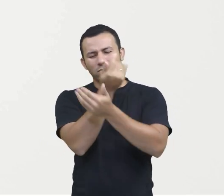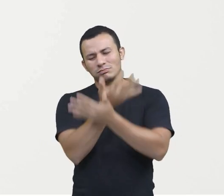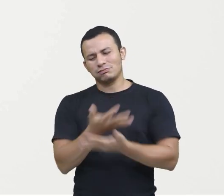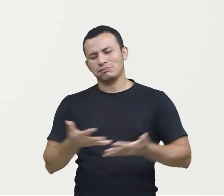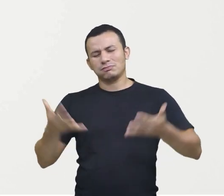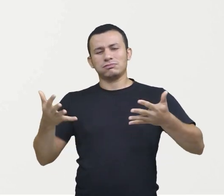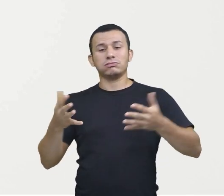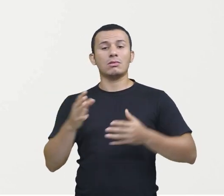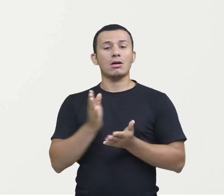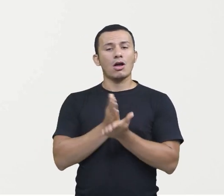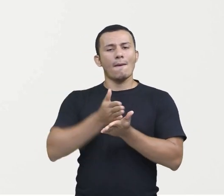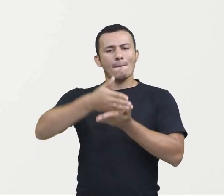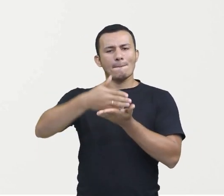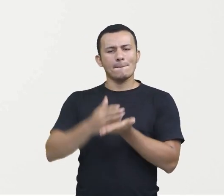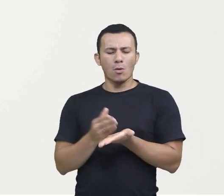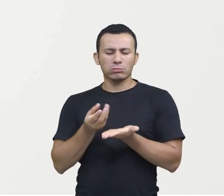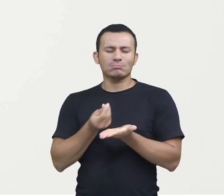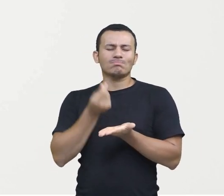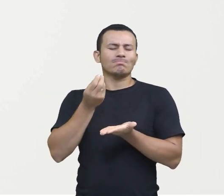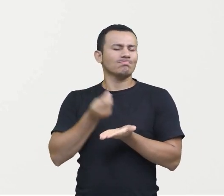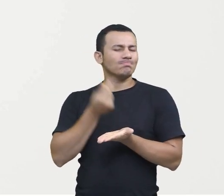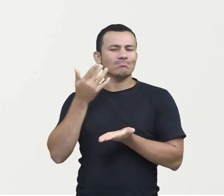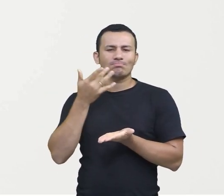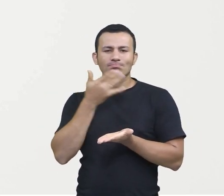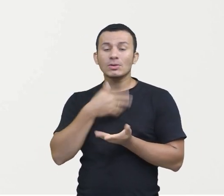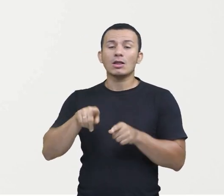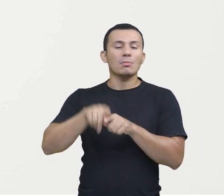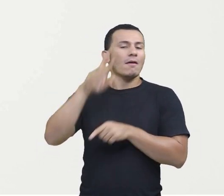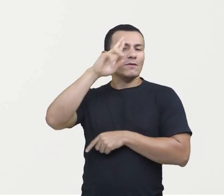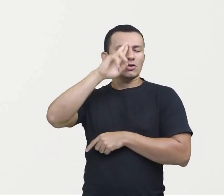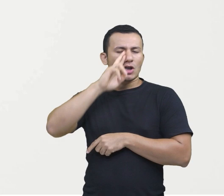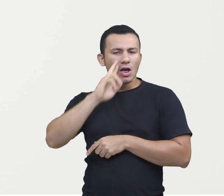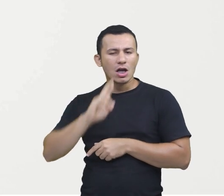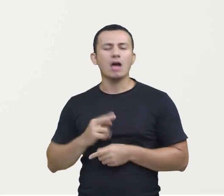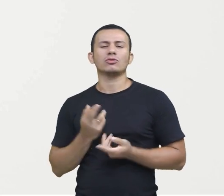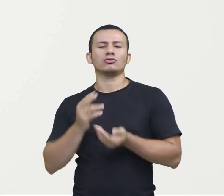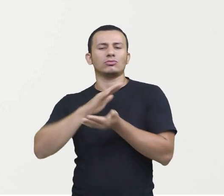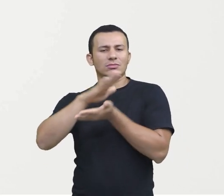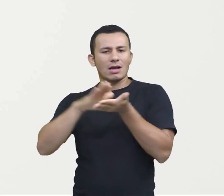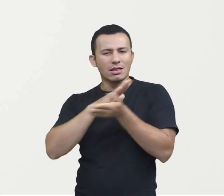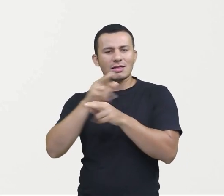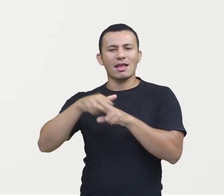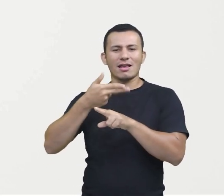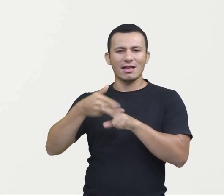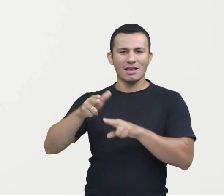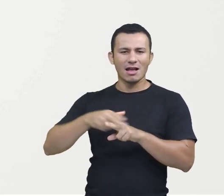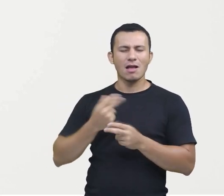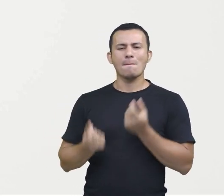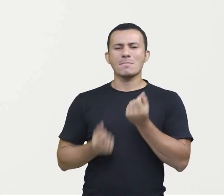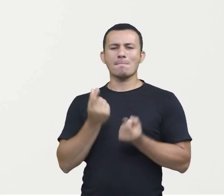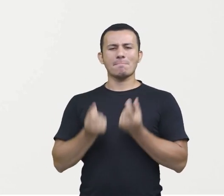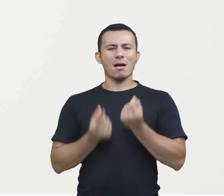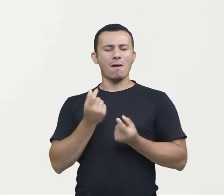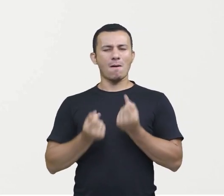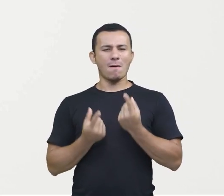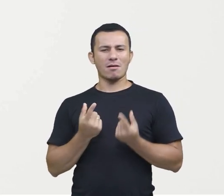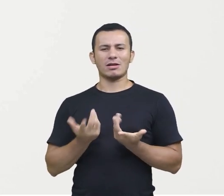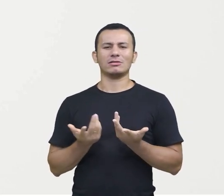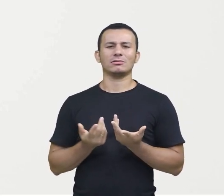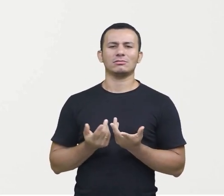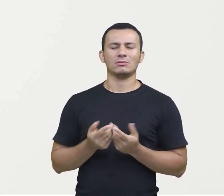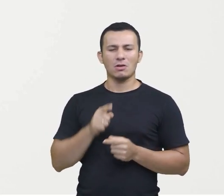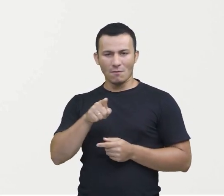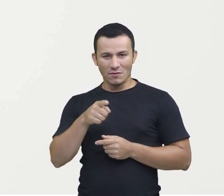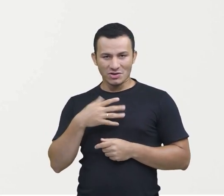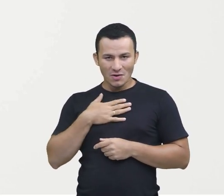bolo recheado, refrigerante, brigadeiro, pipoca. Quem gosta de receber